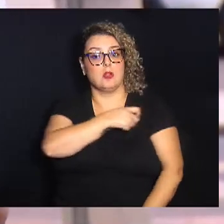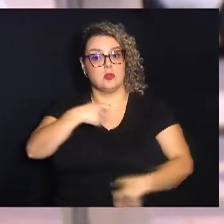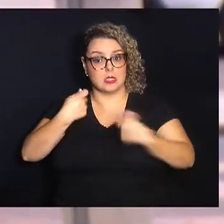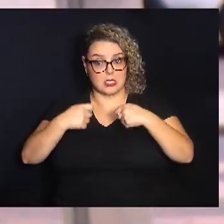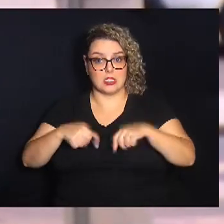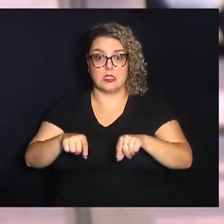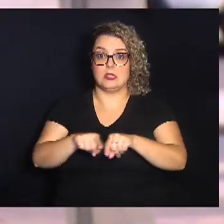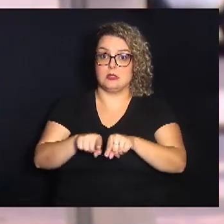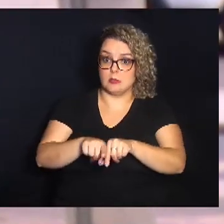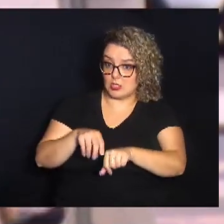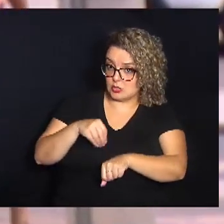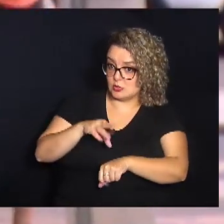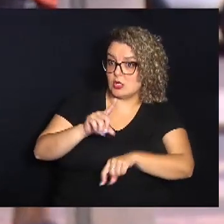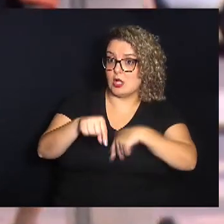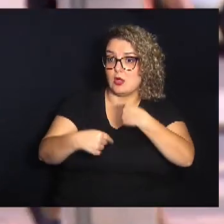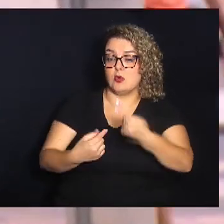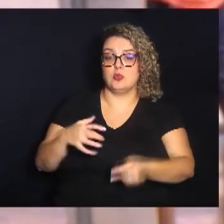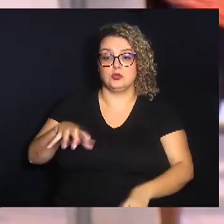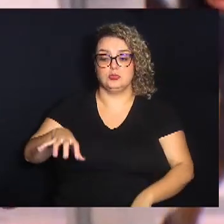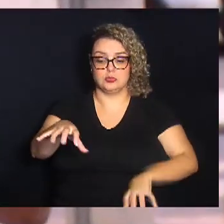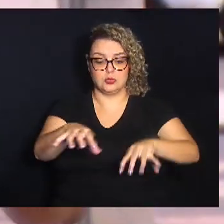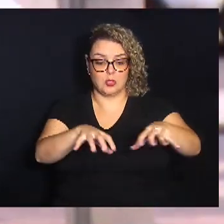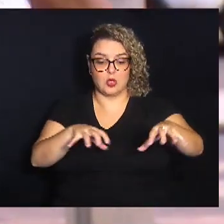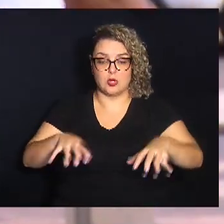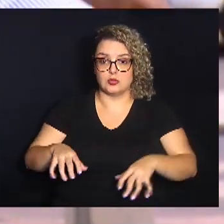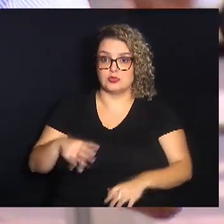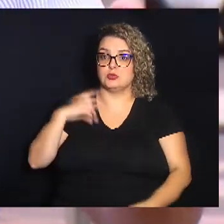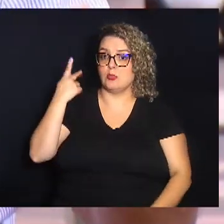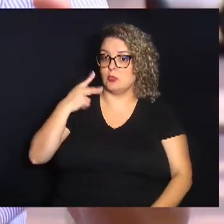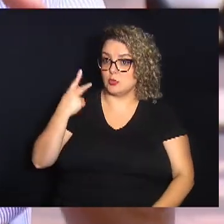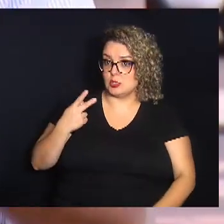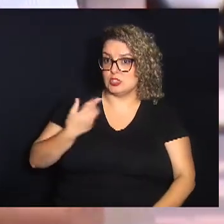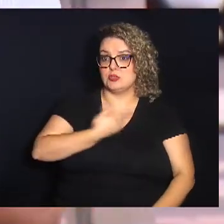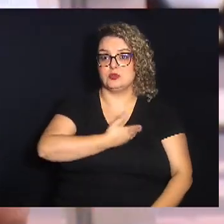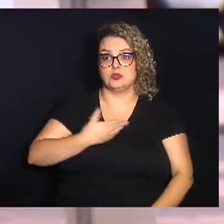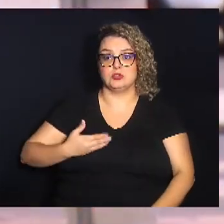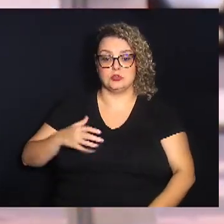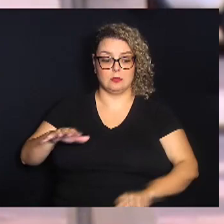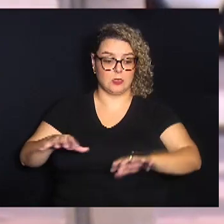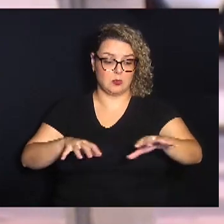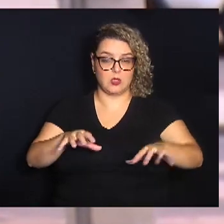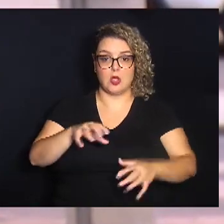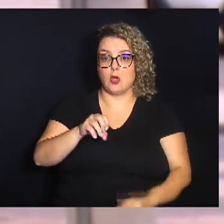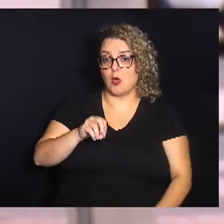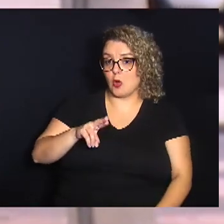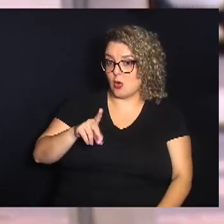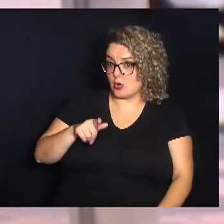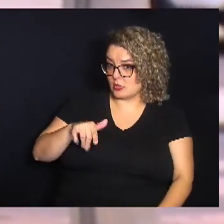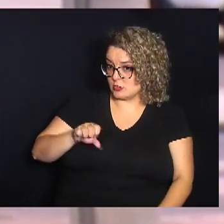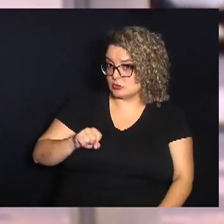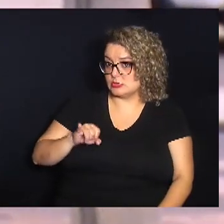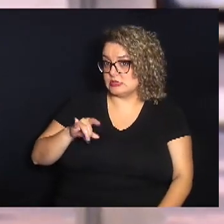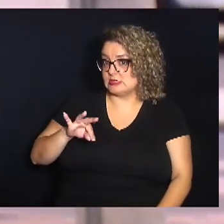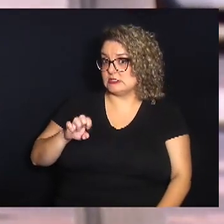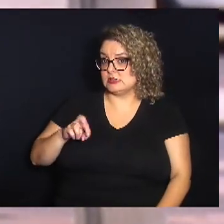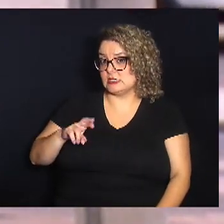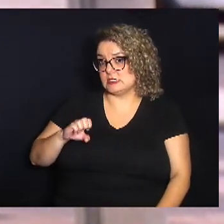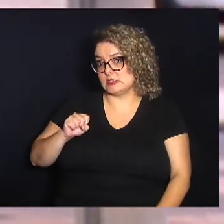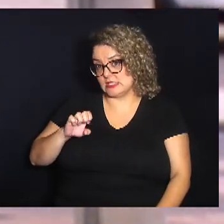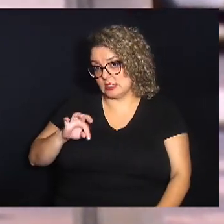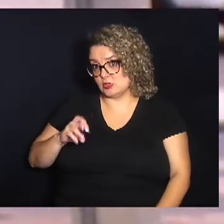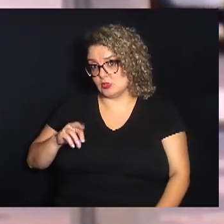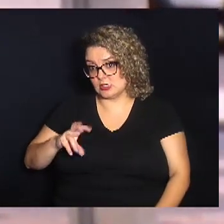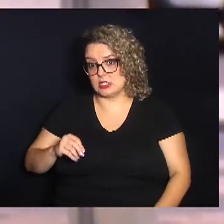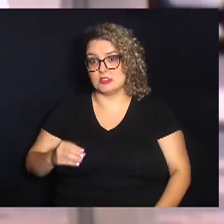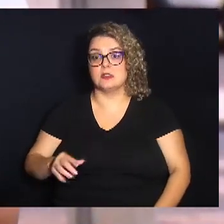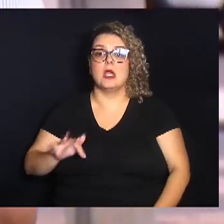no encaminhamento a outros órgãos da política pública municipal, órgãos intersetoriais, a FUMEC também dá esse apoio, além dos benefícios